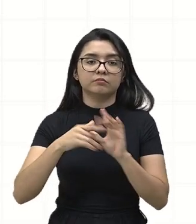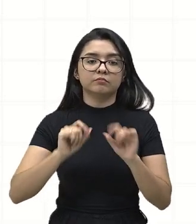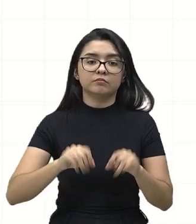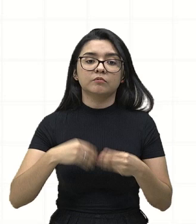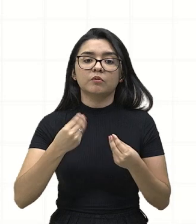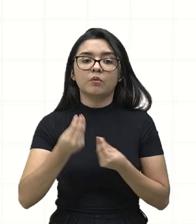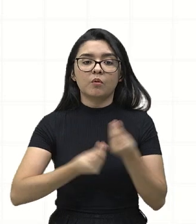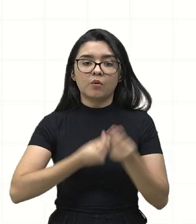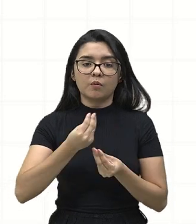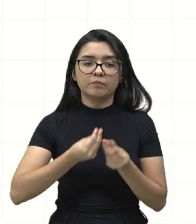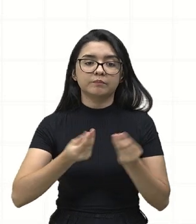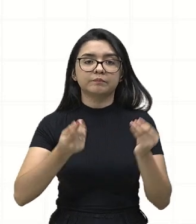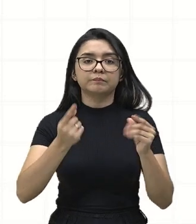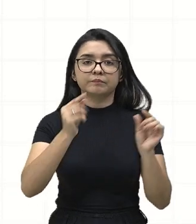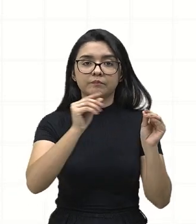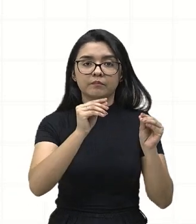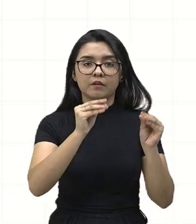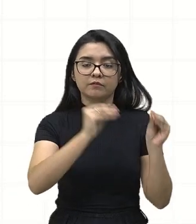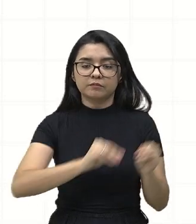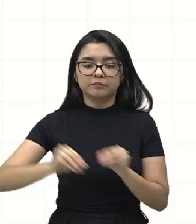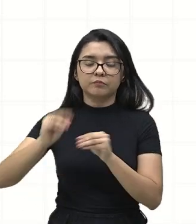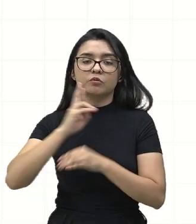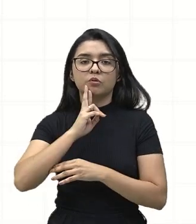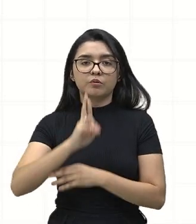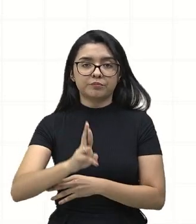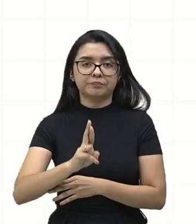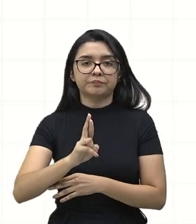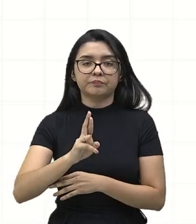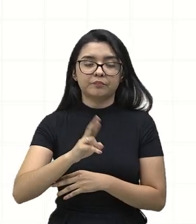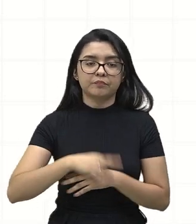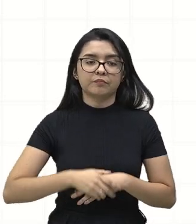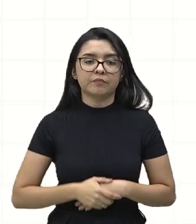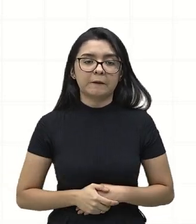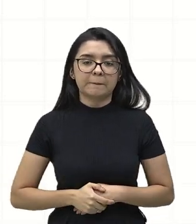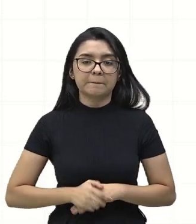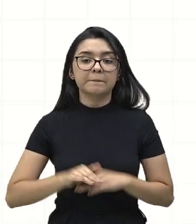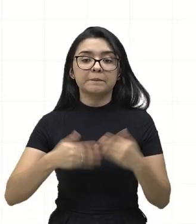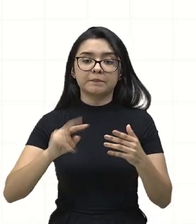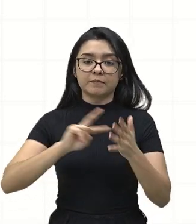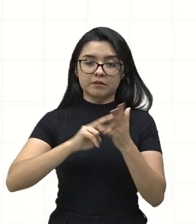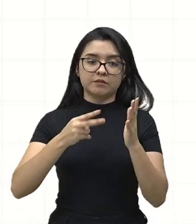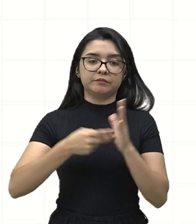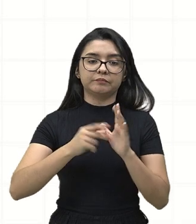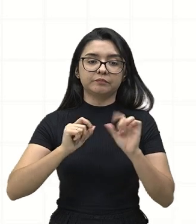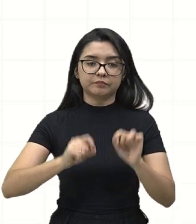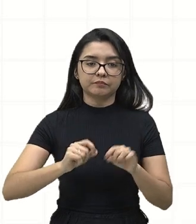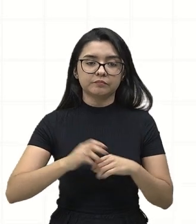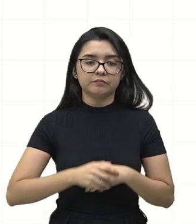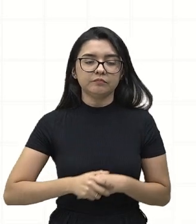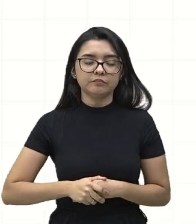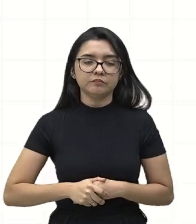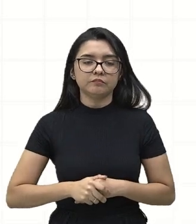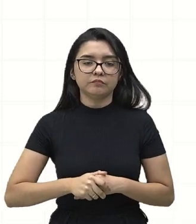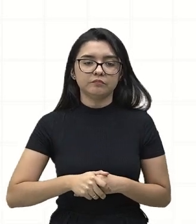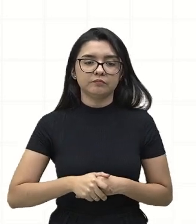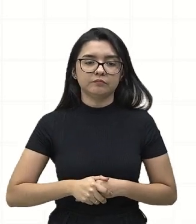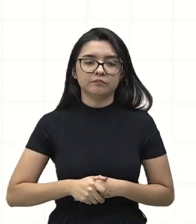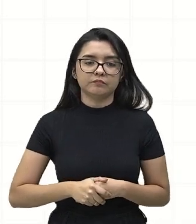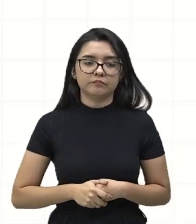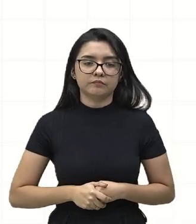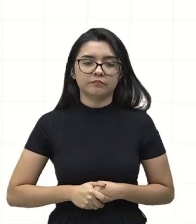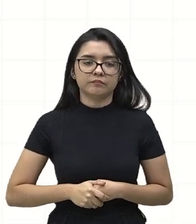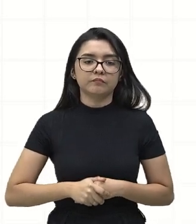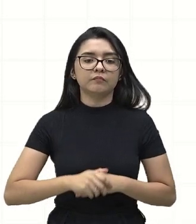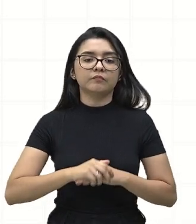vão? Eles vão aqui para o resultado, para o quociente. Ou seja, a divisão de 100.000 por 8 é igual